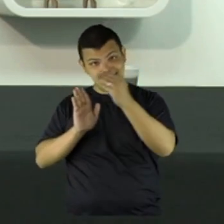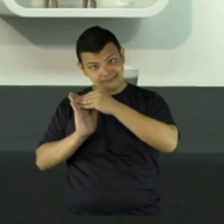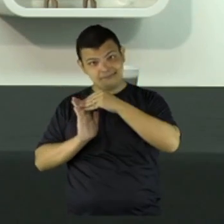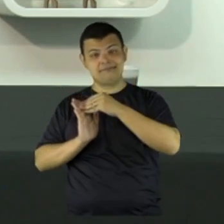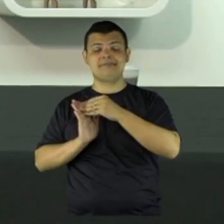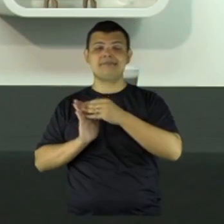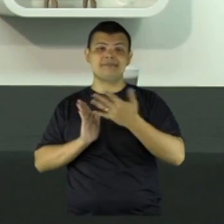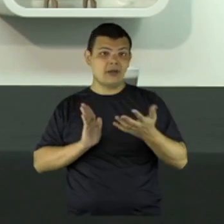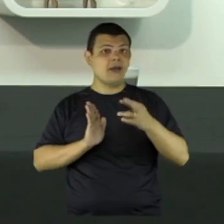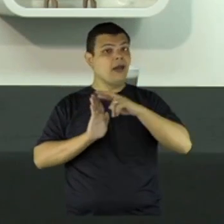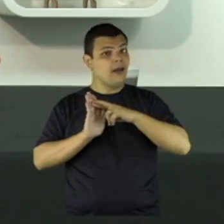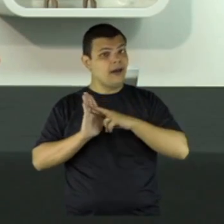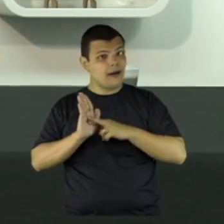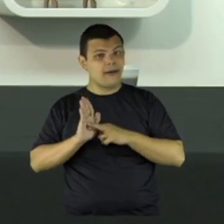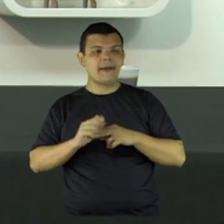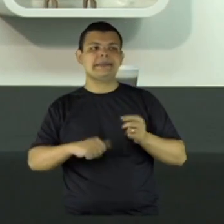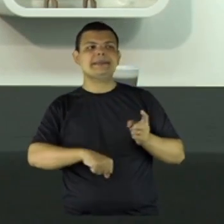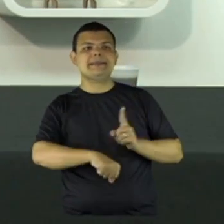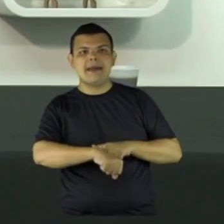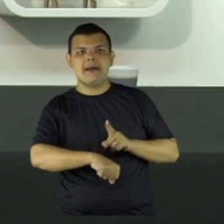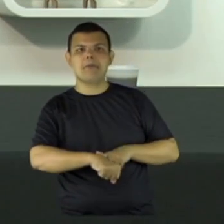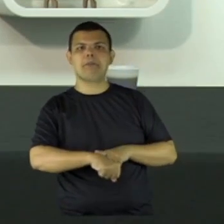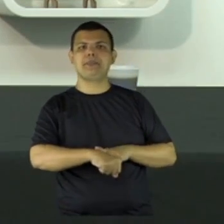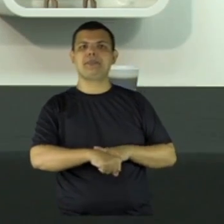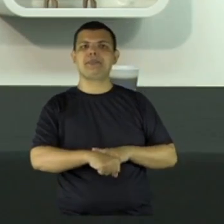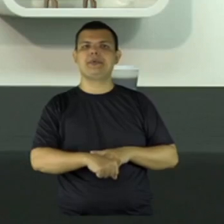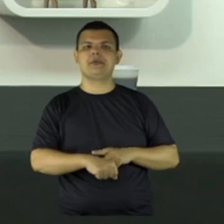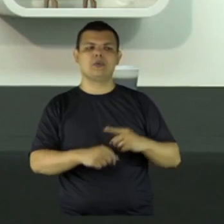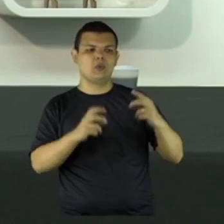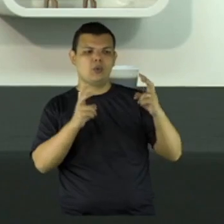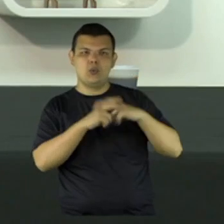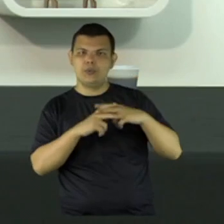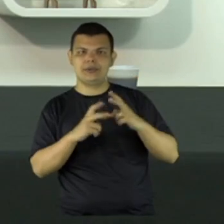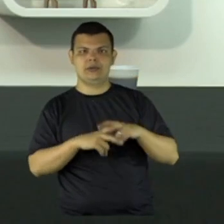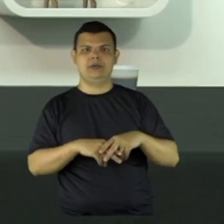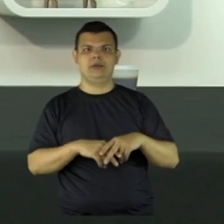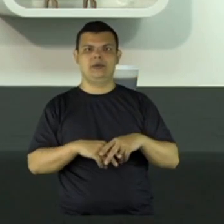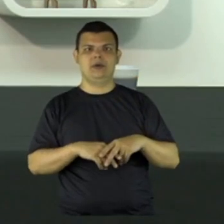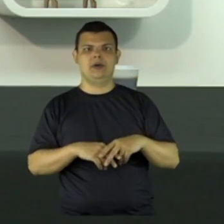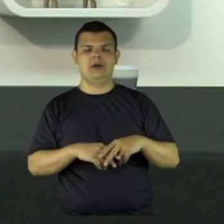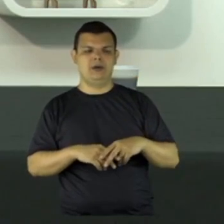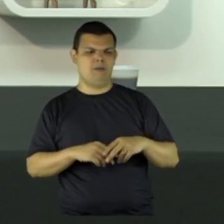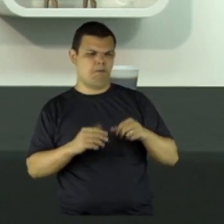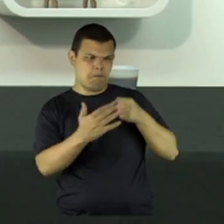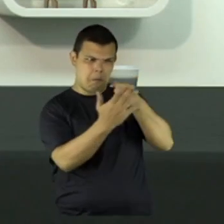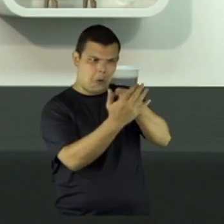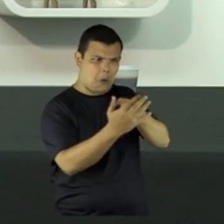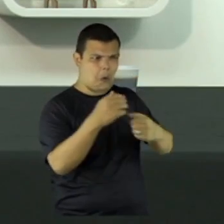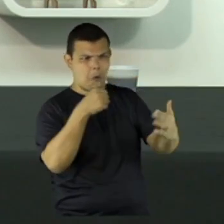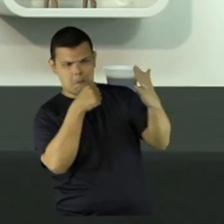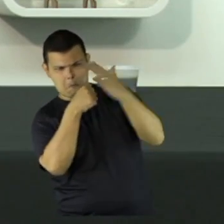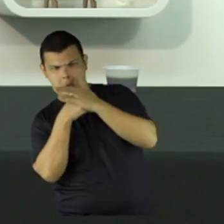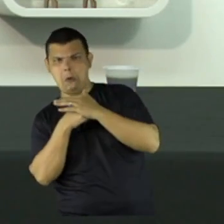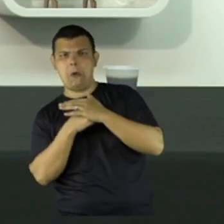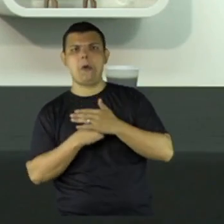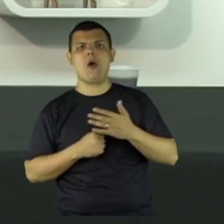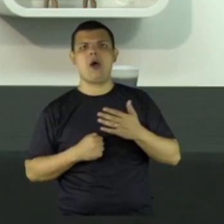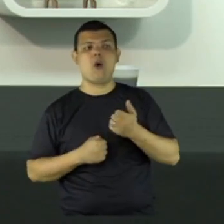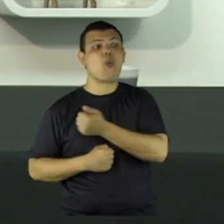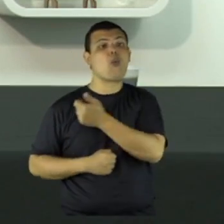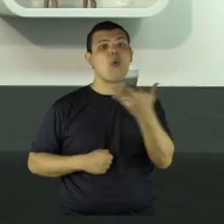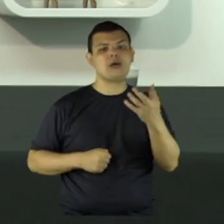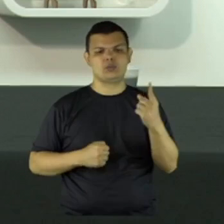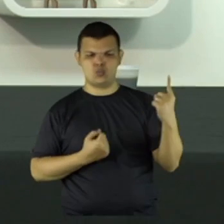vai definir também o tempo de luta, a pontuação que os golpes vão ter